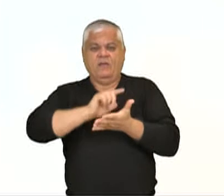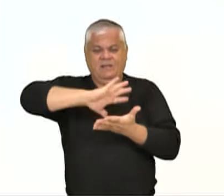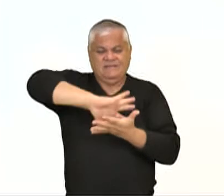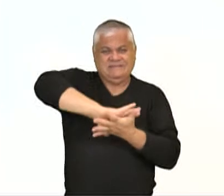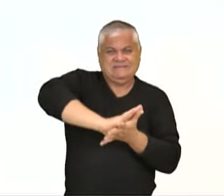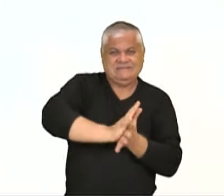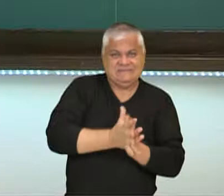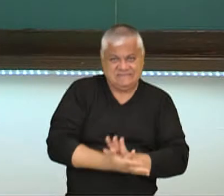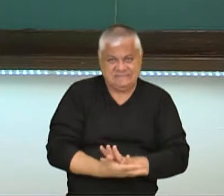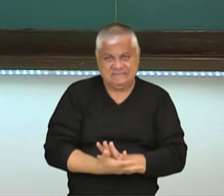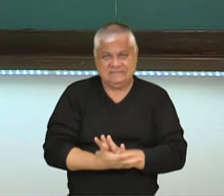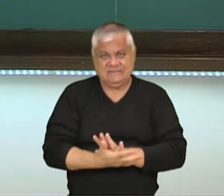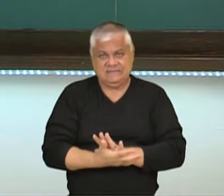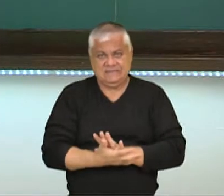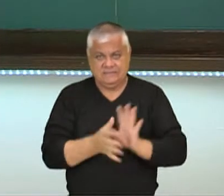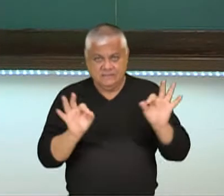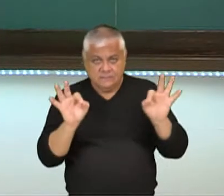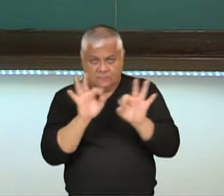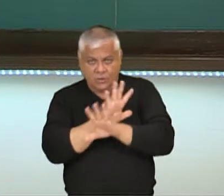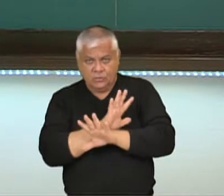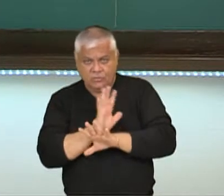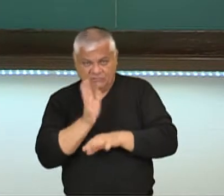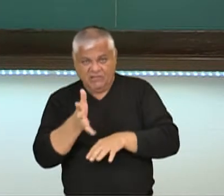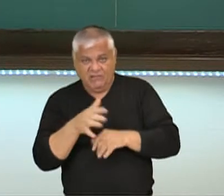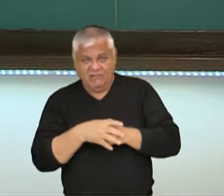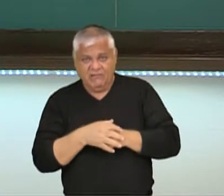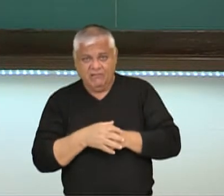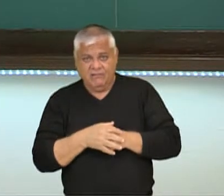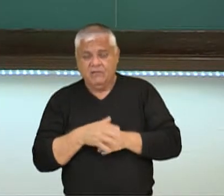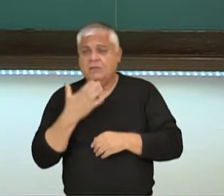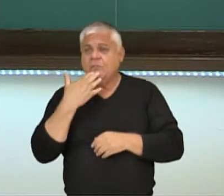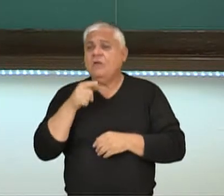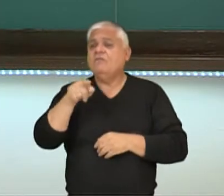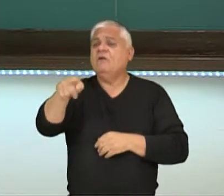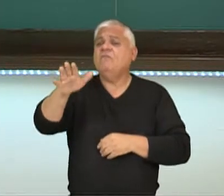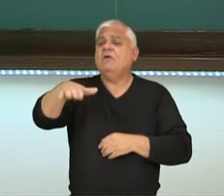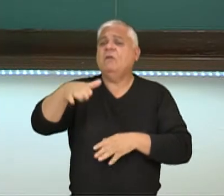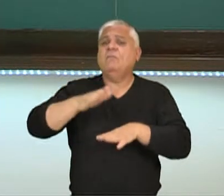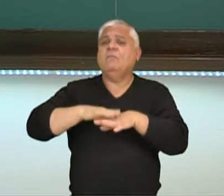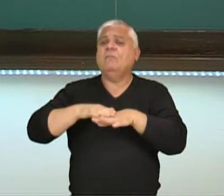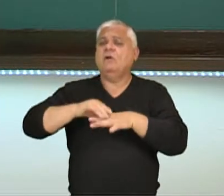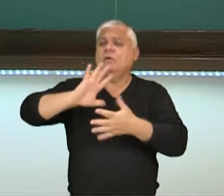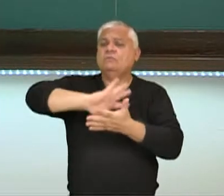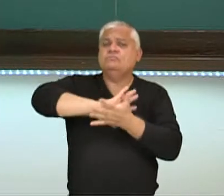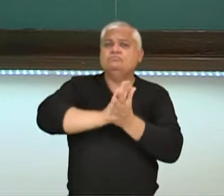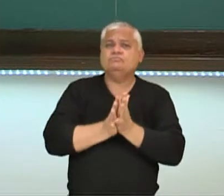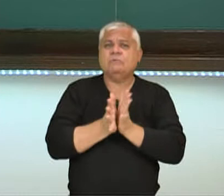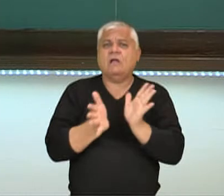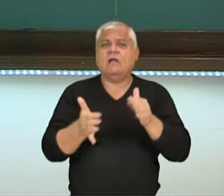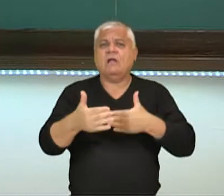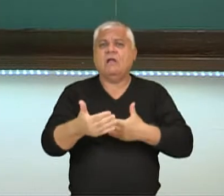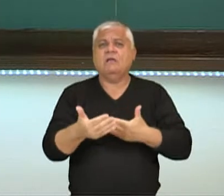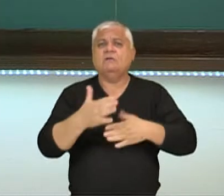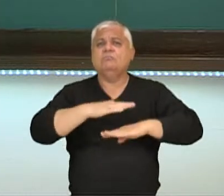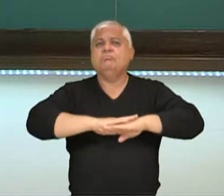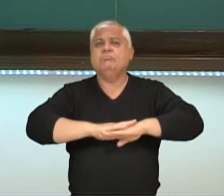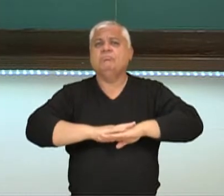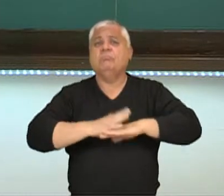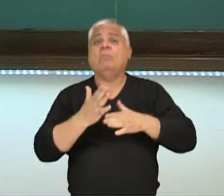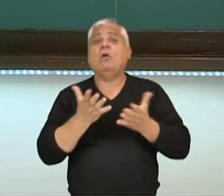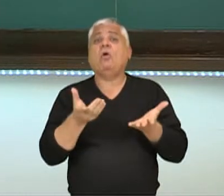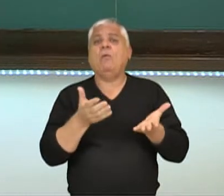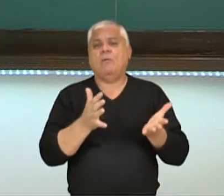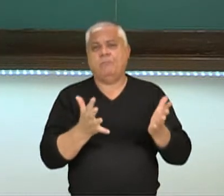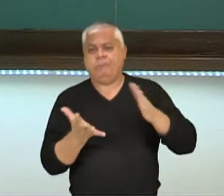essa informação ela é completa? A grande pergunta que você deve pensar é o seguinte: se eu vou amassar uma caixa, mas para que lado você quer